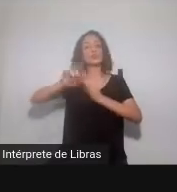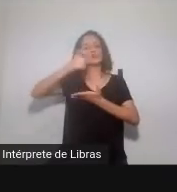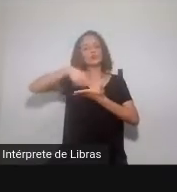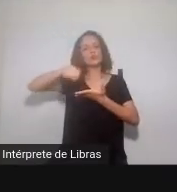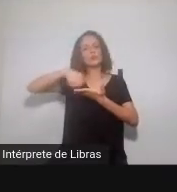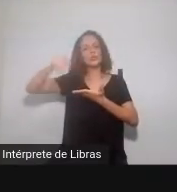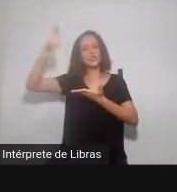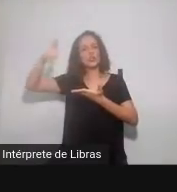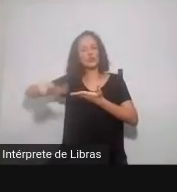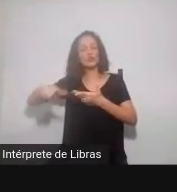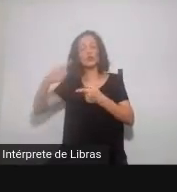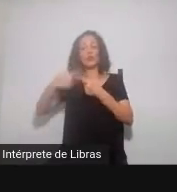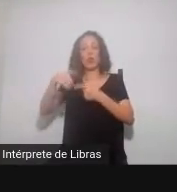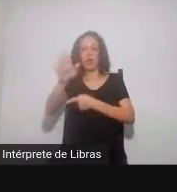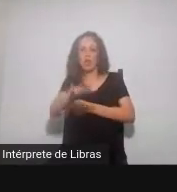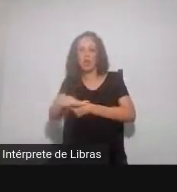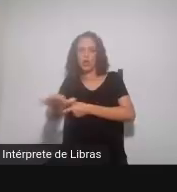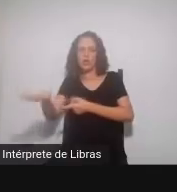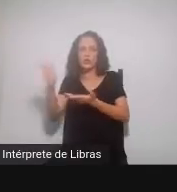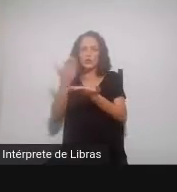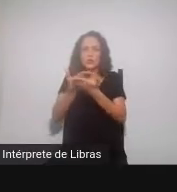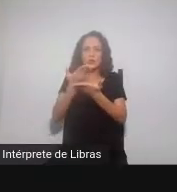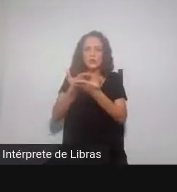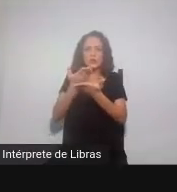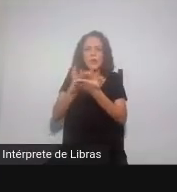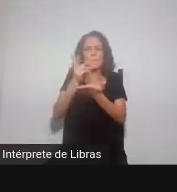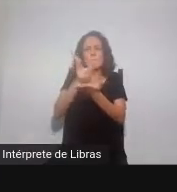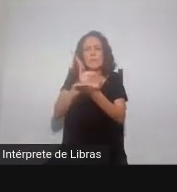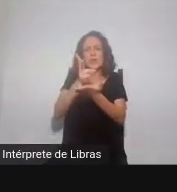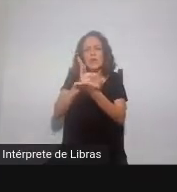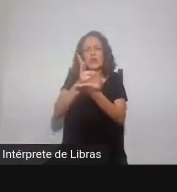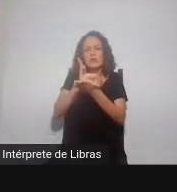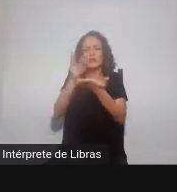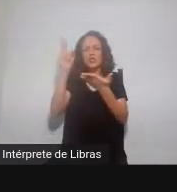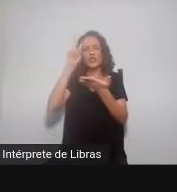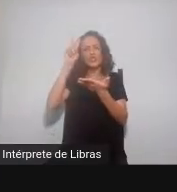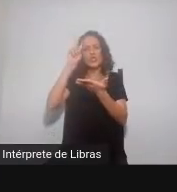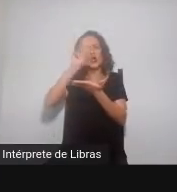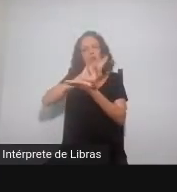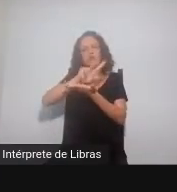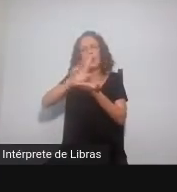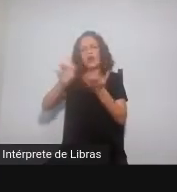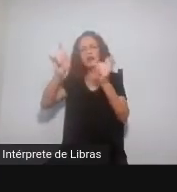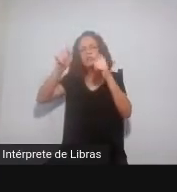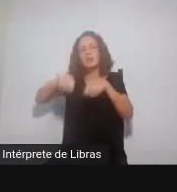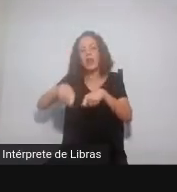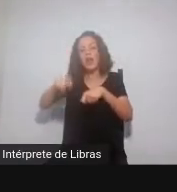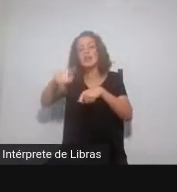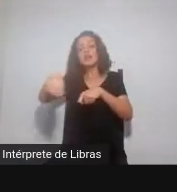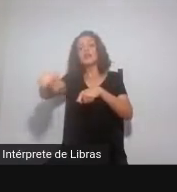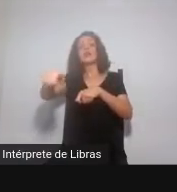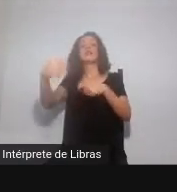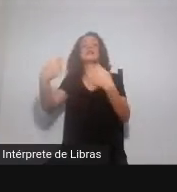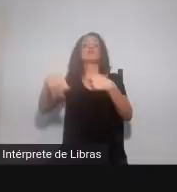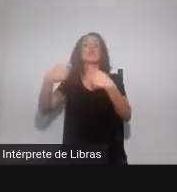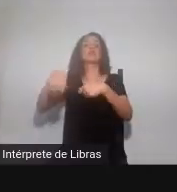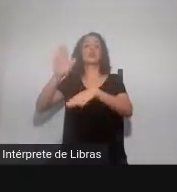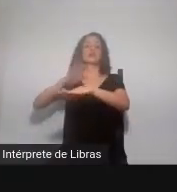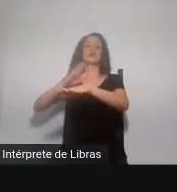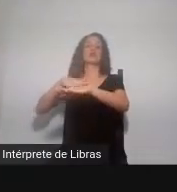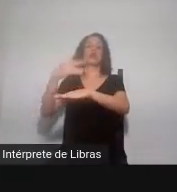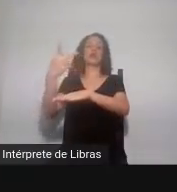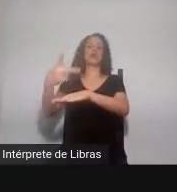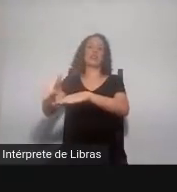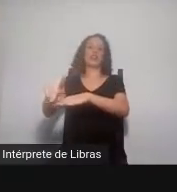estudam versões de uma mesma história, constroem a própria versão e publicam um